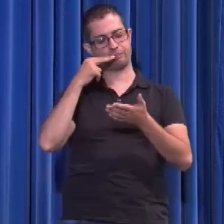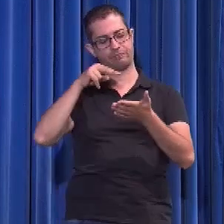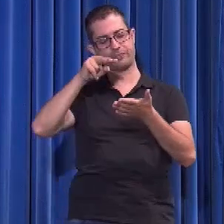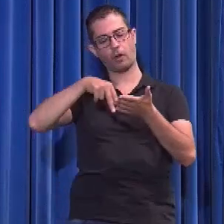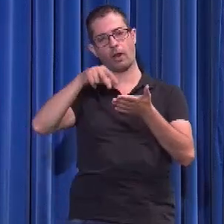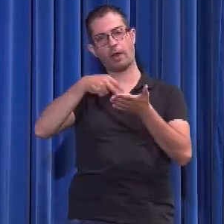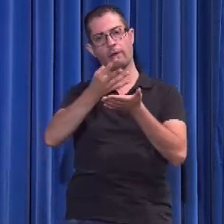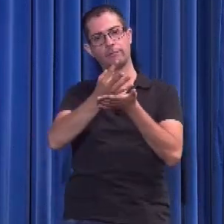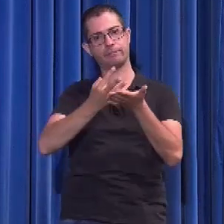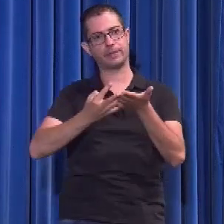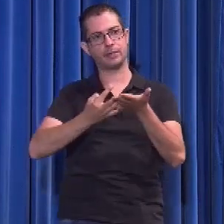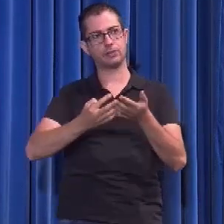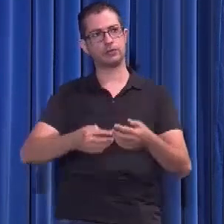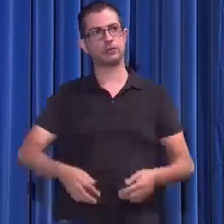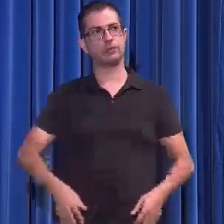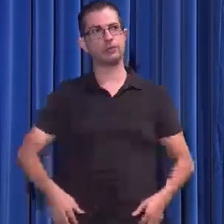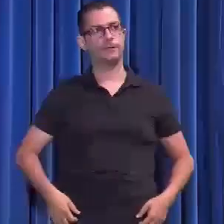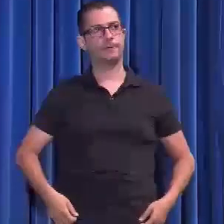nós.